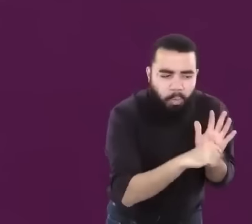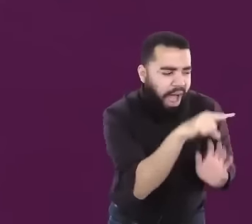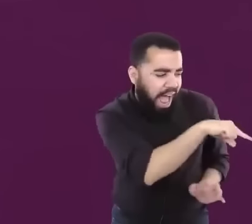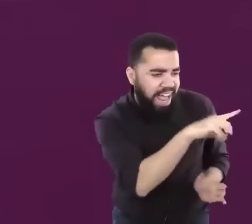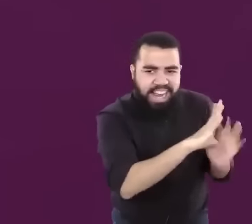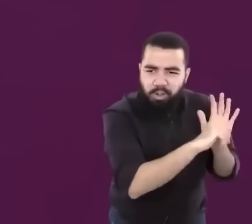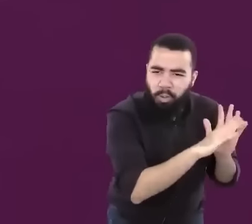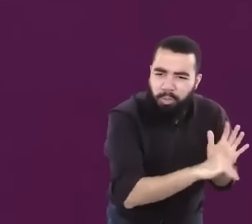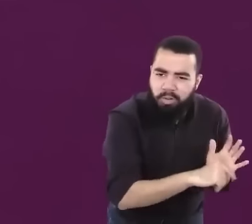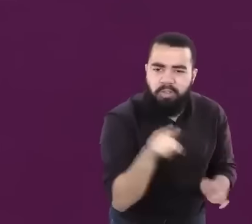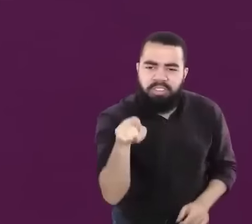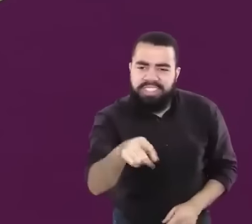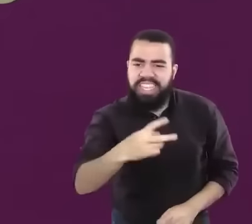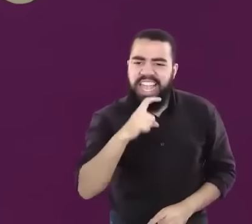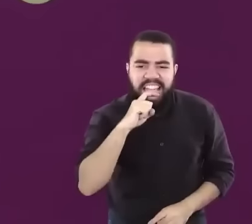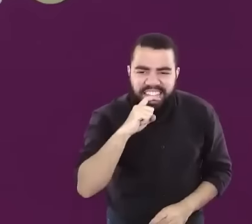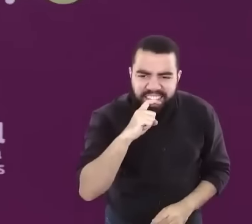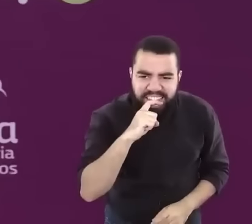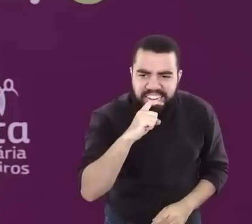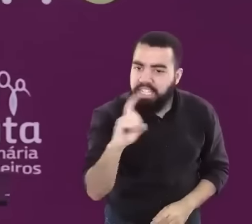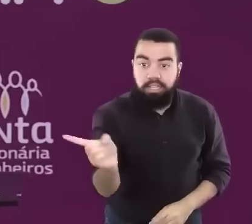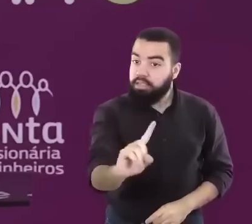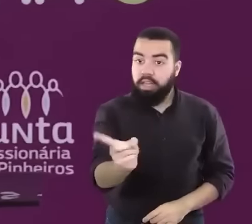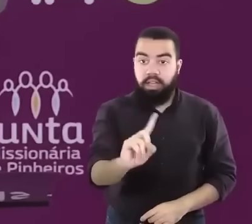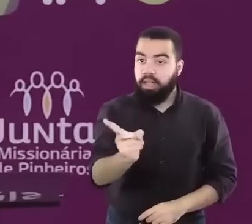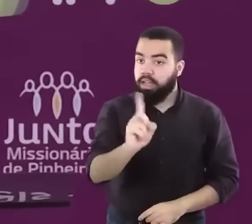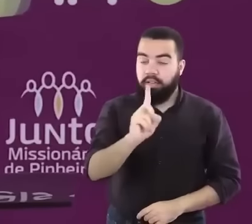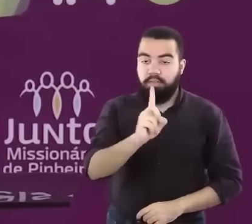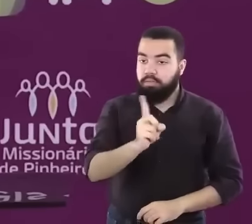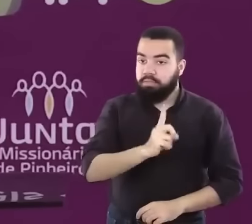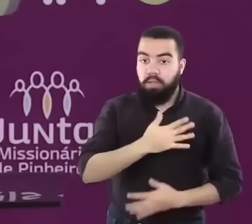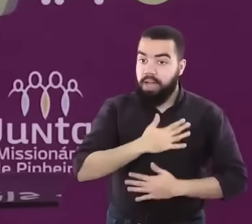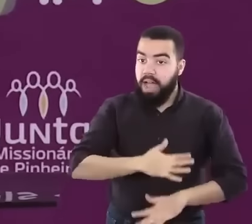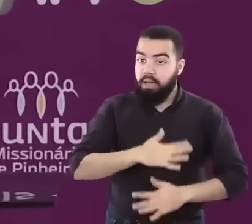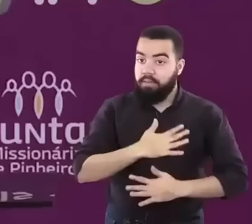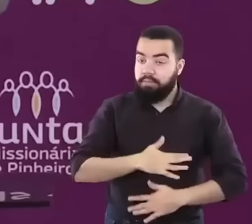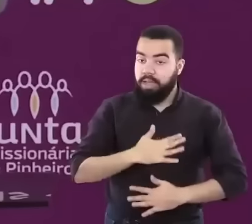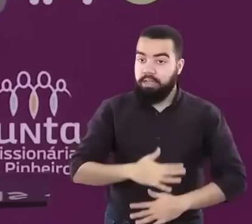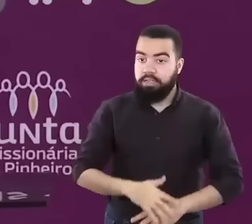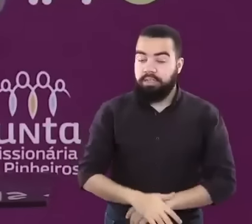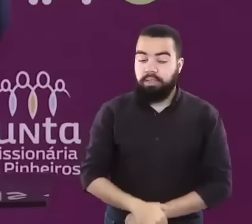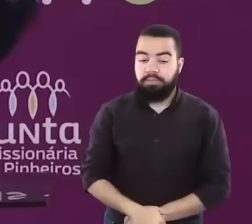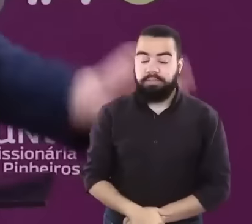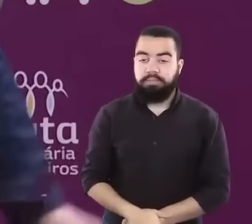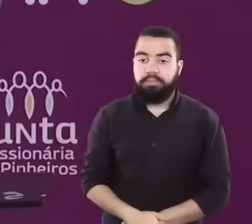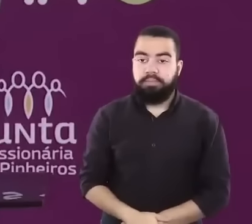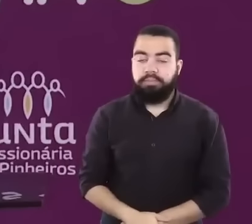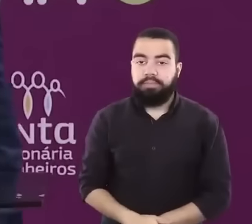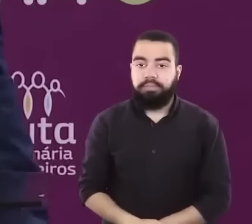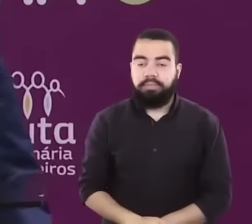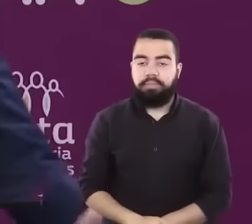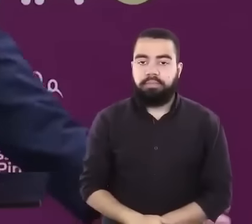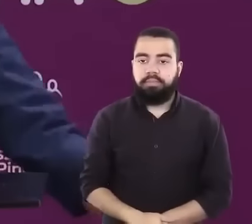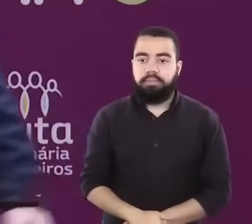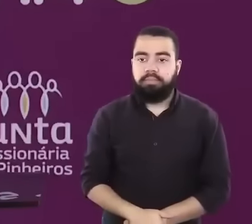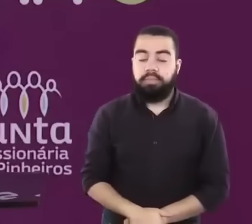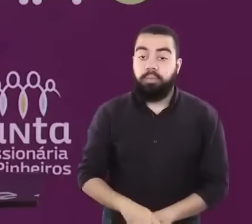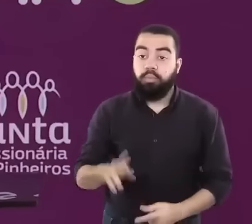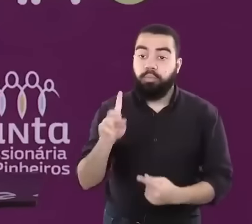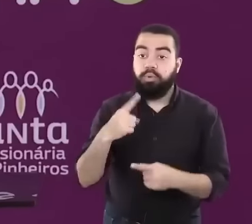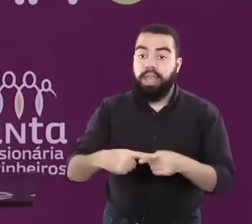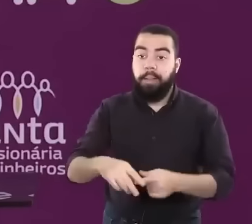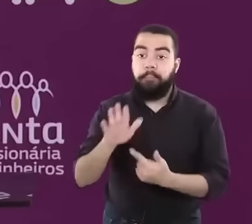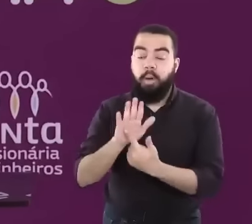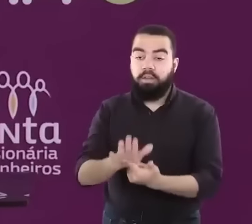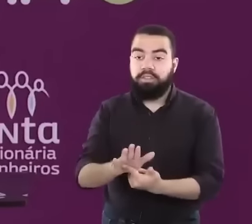fica calmo sabe por quê diz aí o Versículo 25 fui moço e já agora